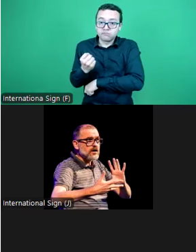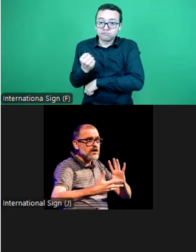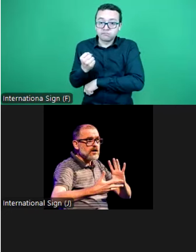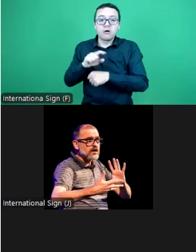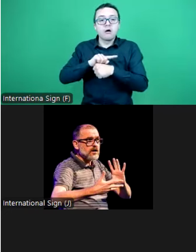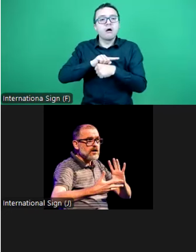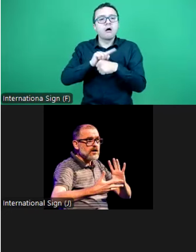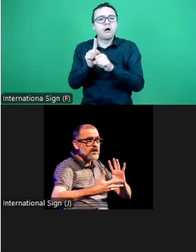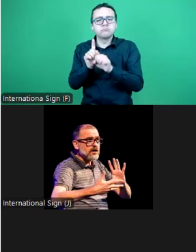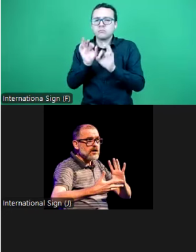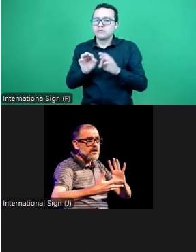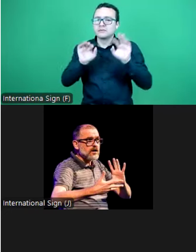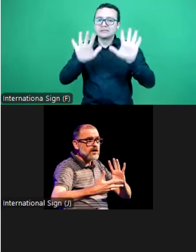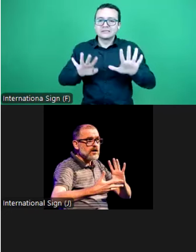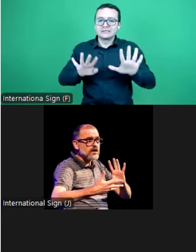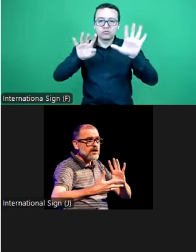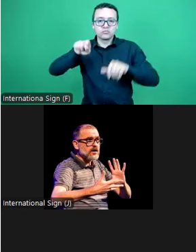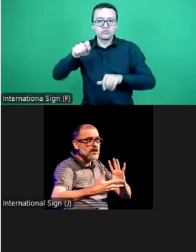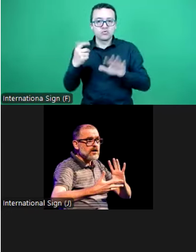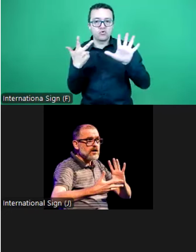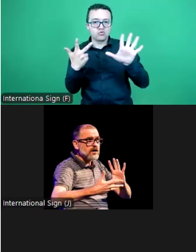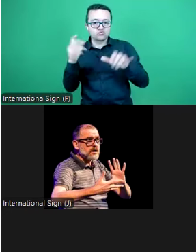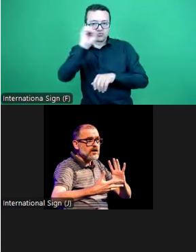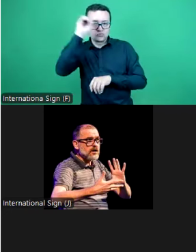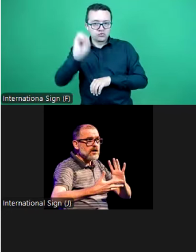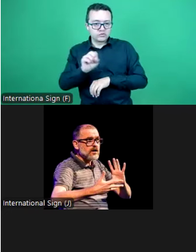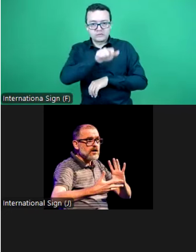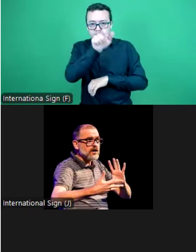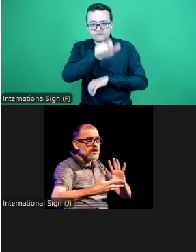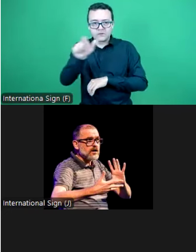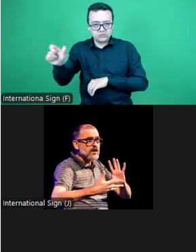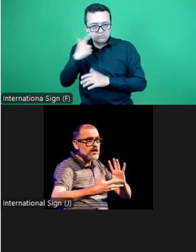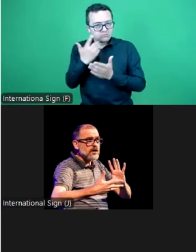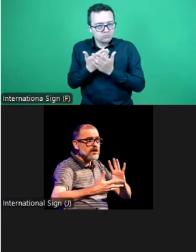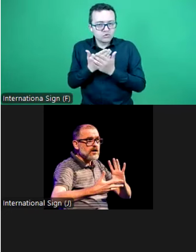implementamos essa estratégia no ano 2018.